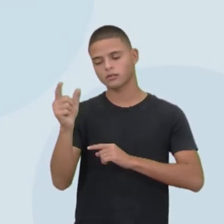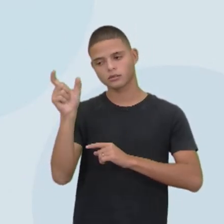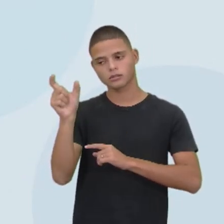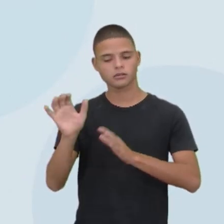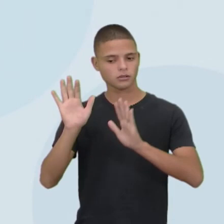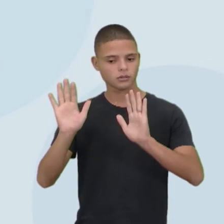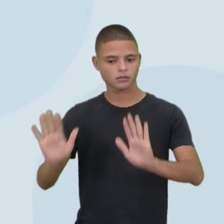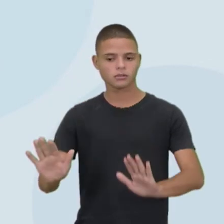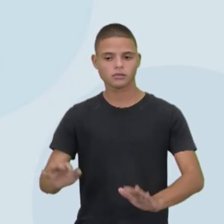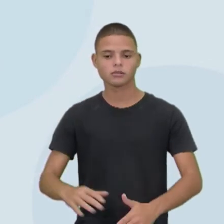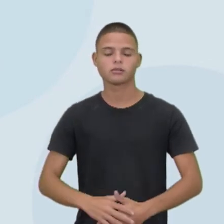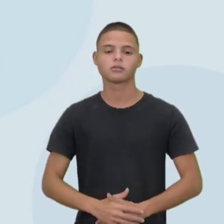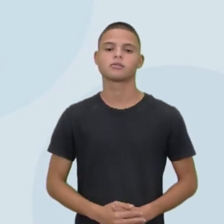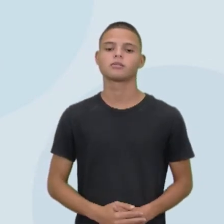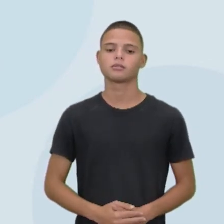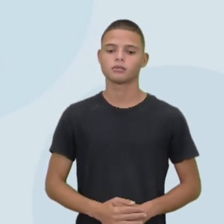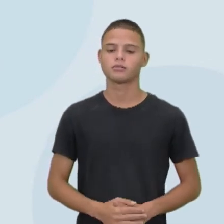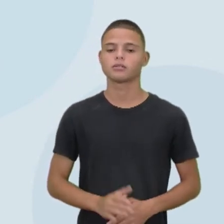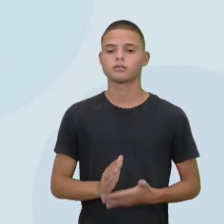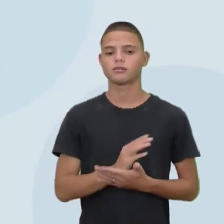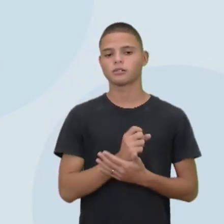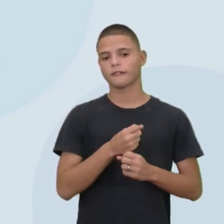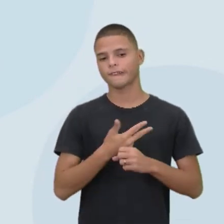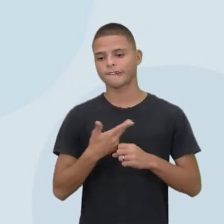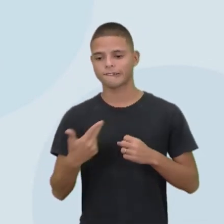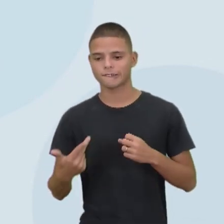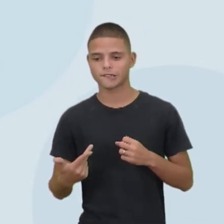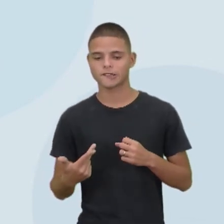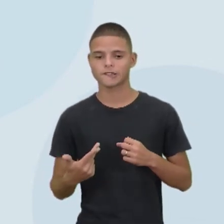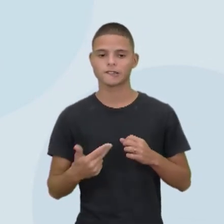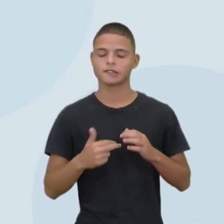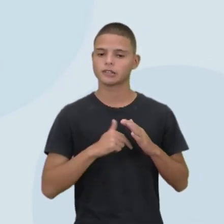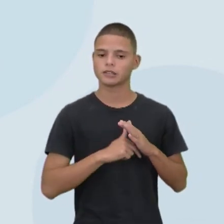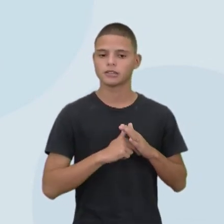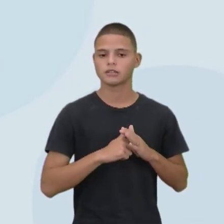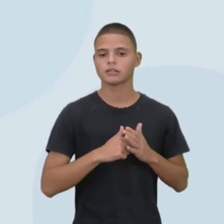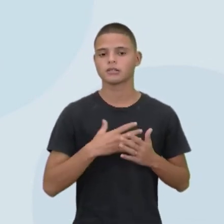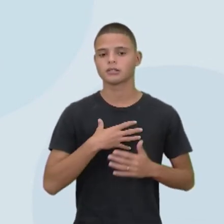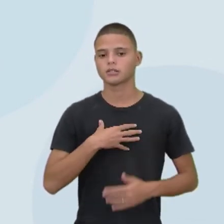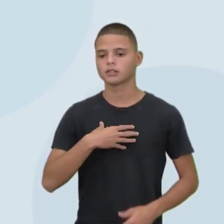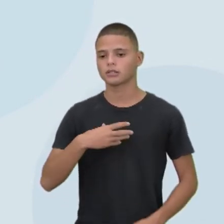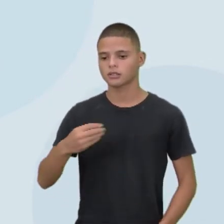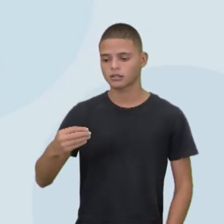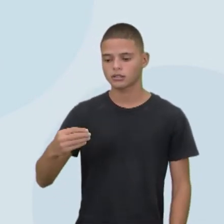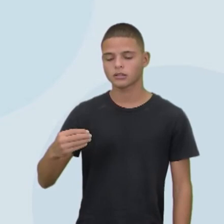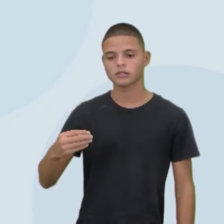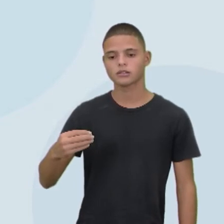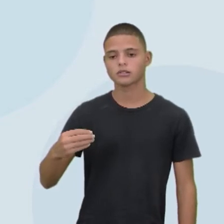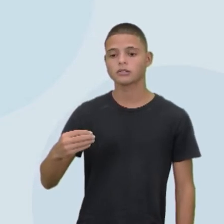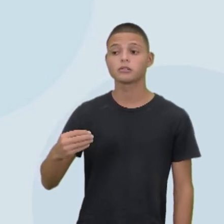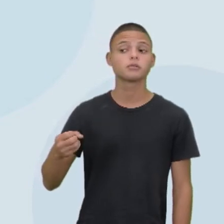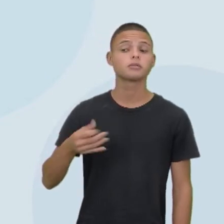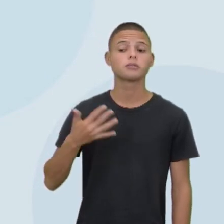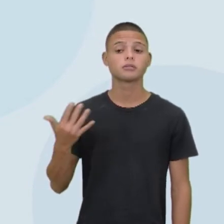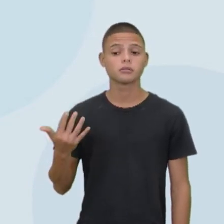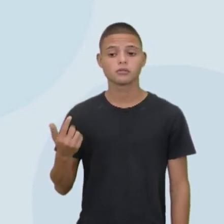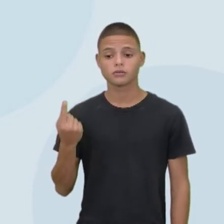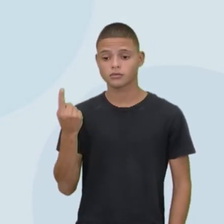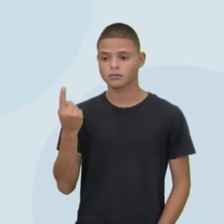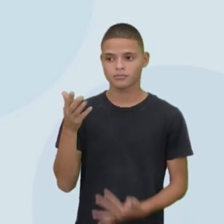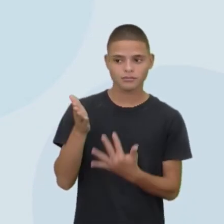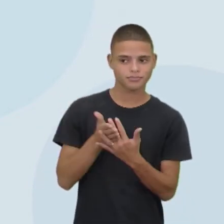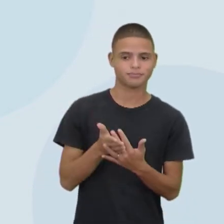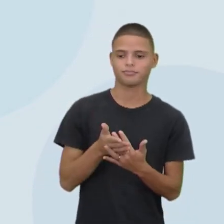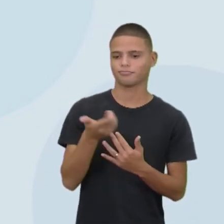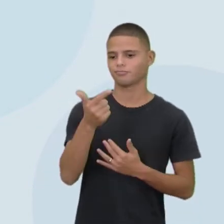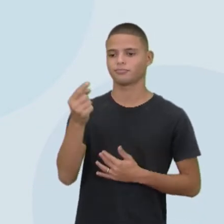está descrevendo variáveis quantitativas discretas. Quantidade de filhos, ninguém tem 1,5 filho, né? Então o que